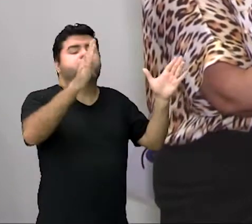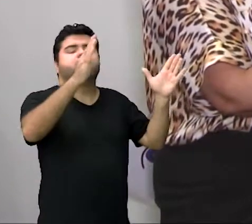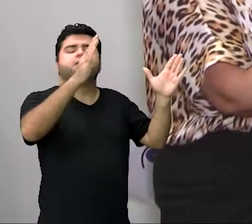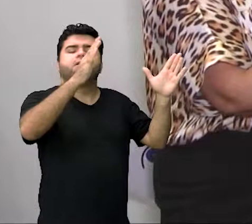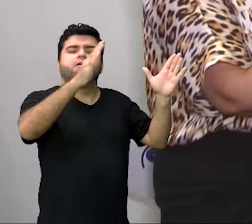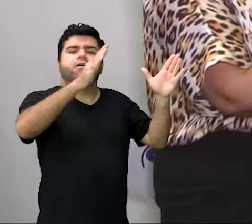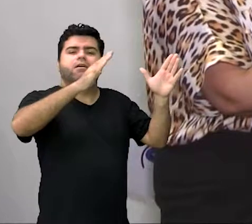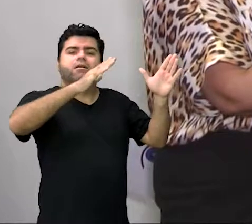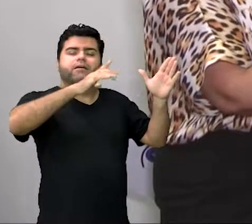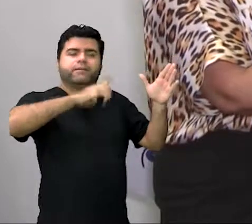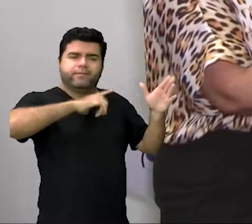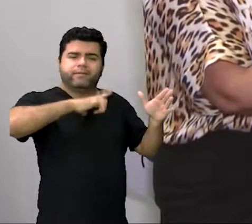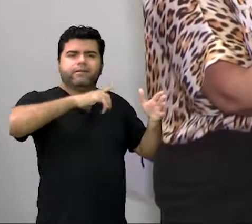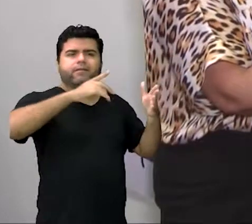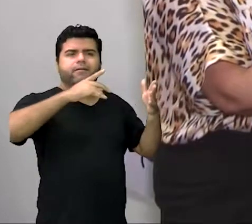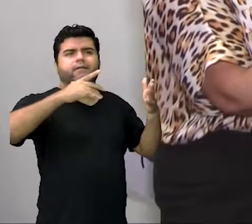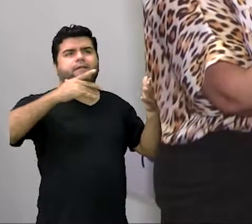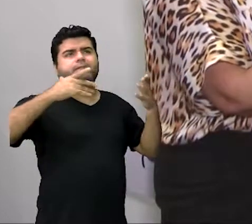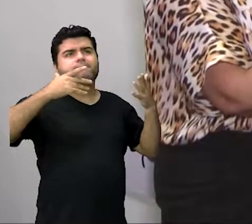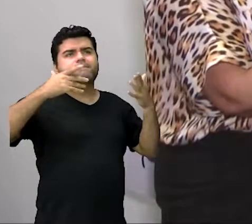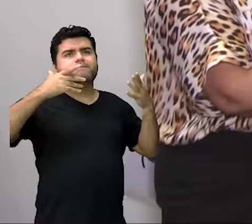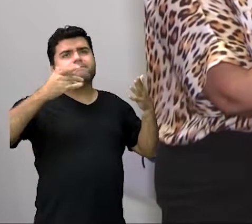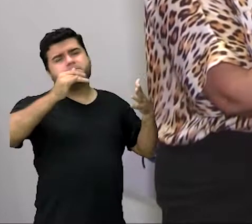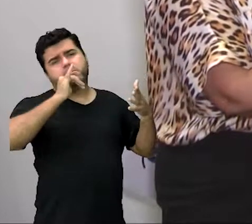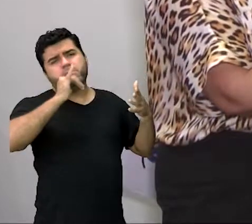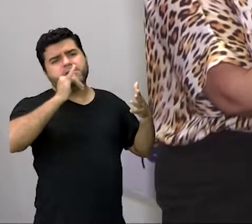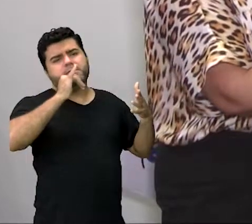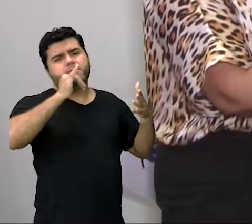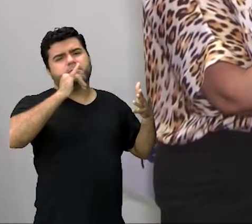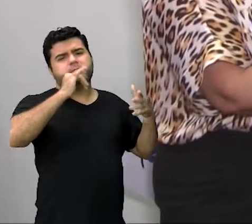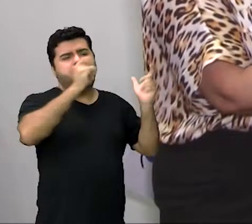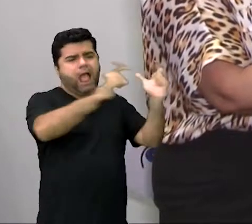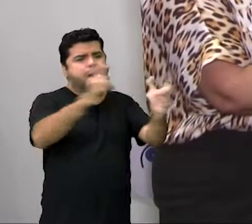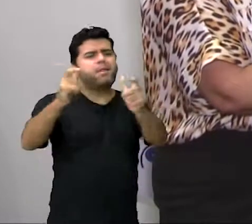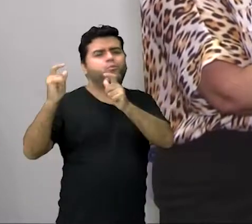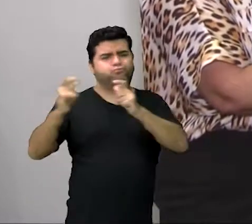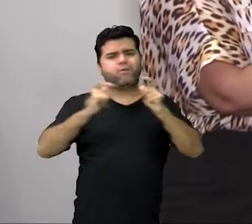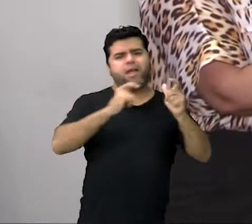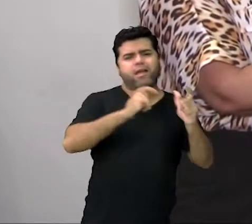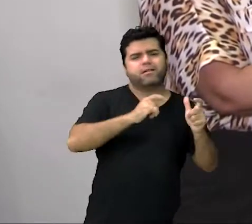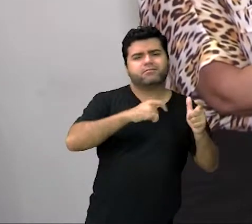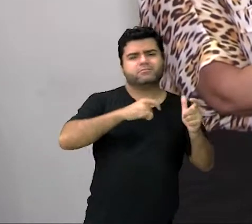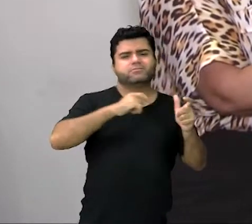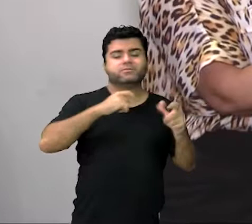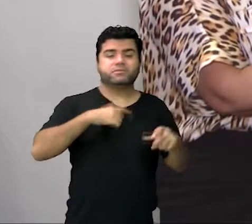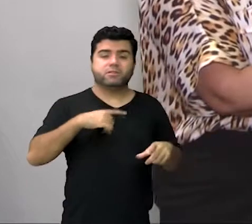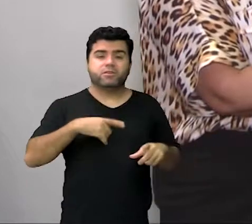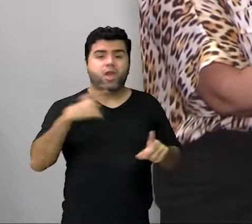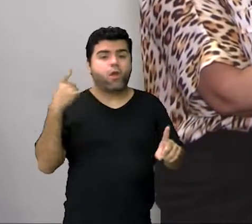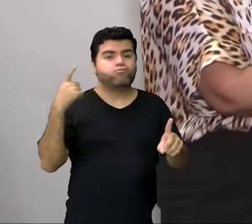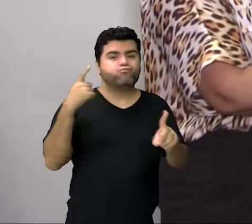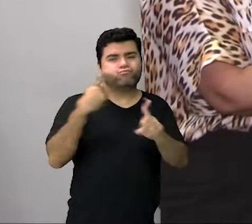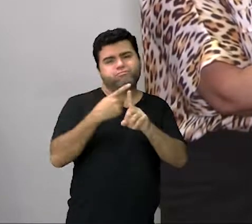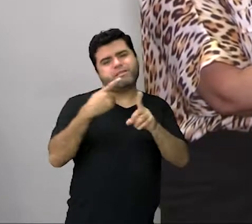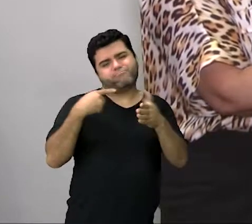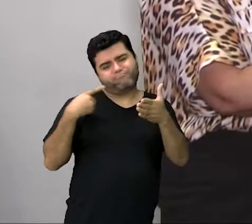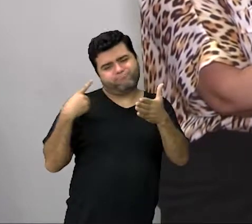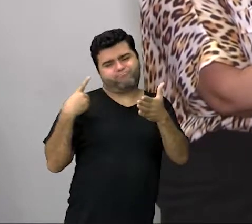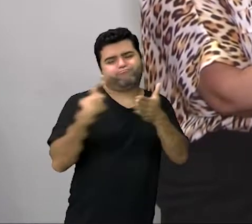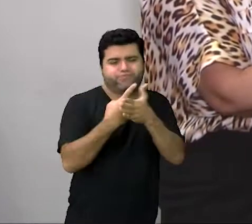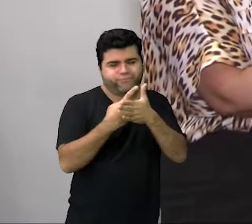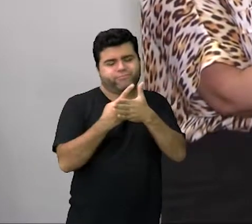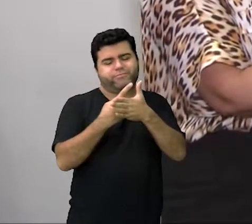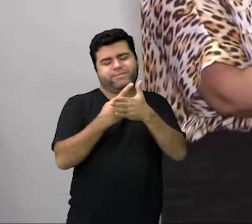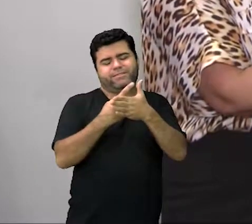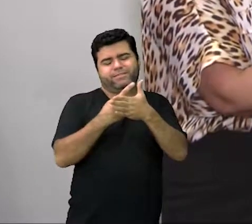encontram e fiquem, por exemplo, em cada lugar que a gente vai, a gente encontra uma barreira e não